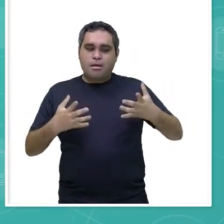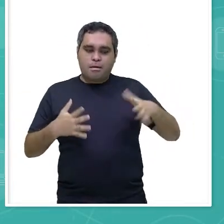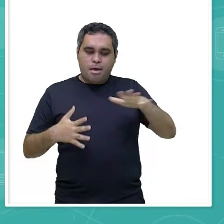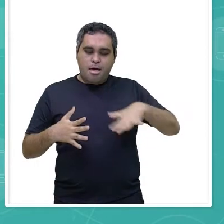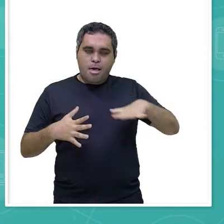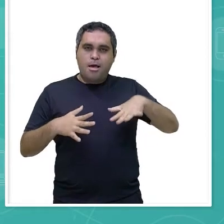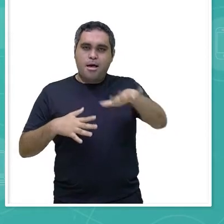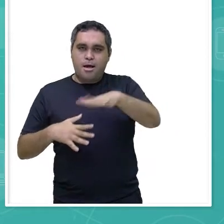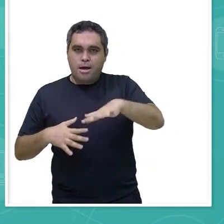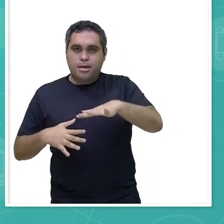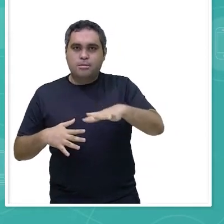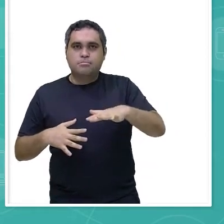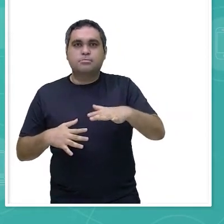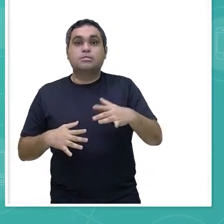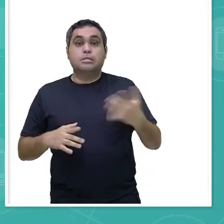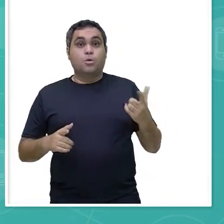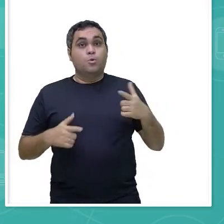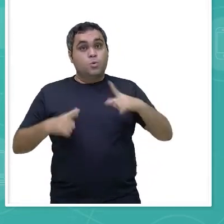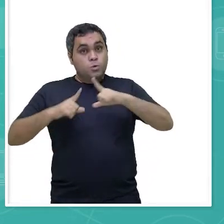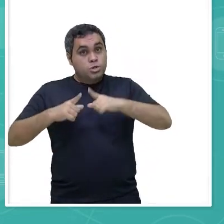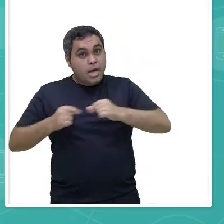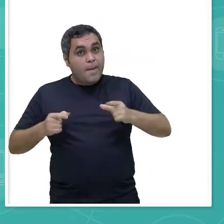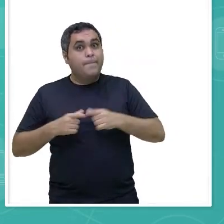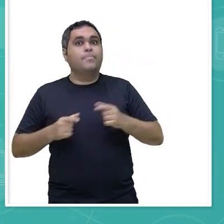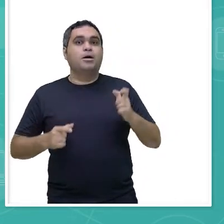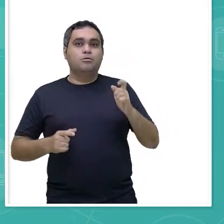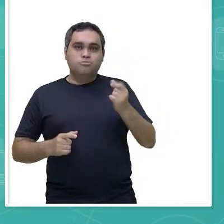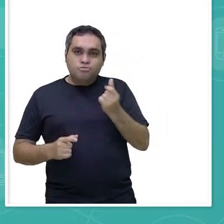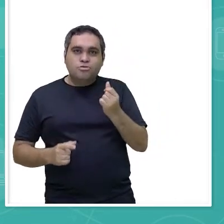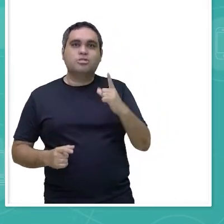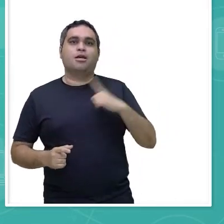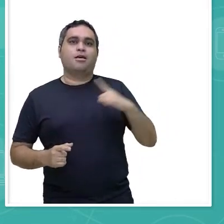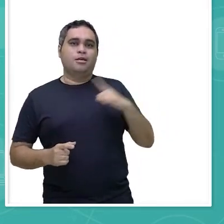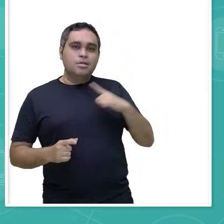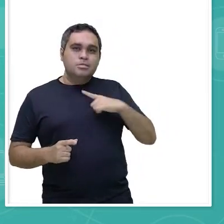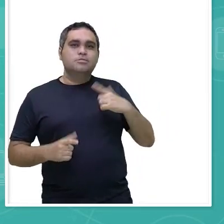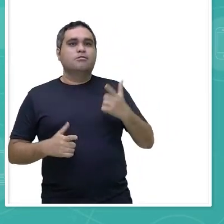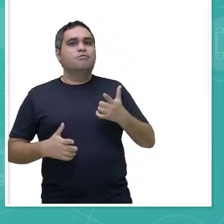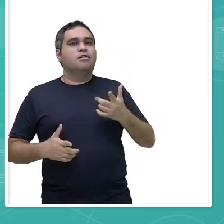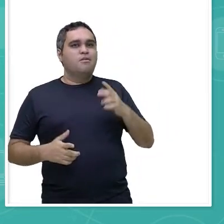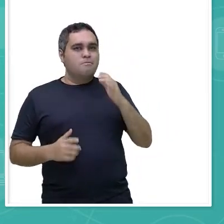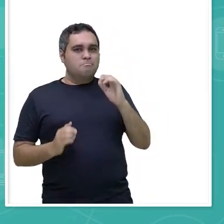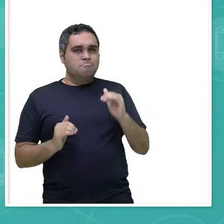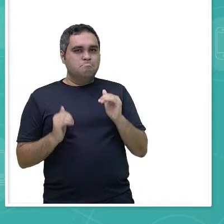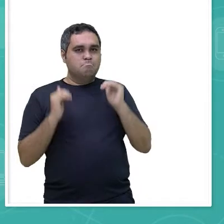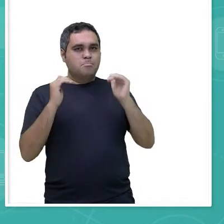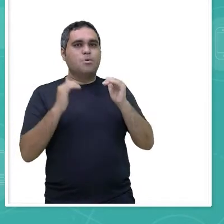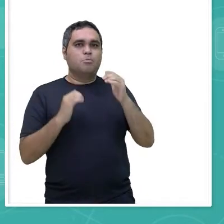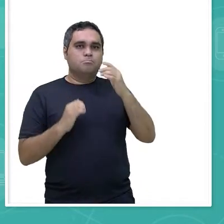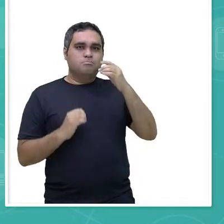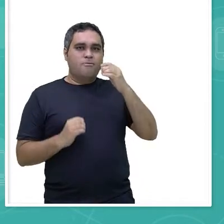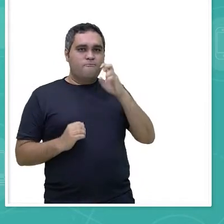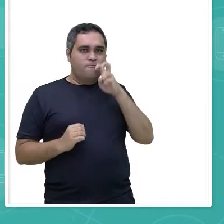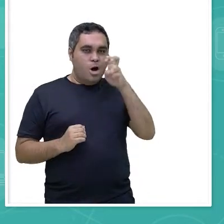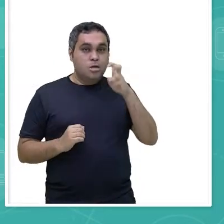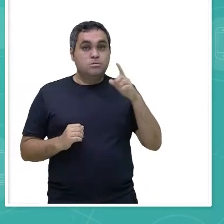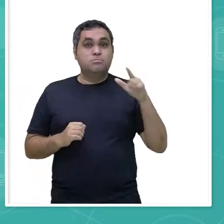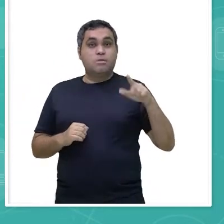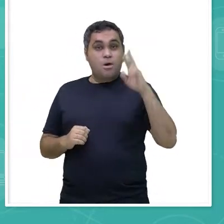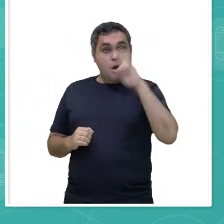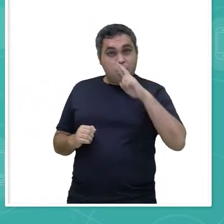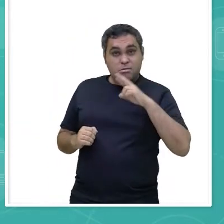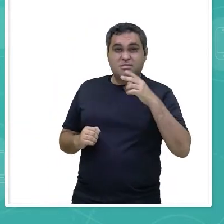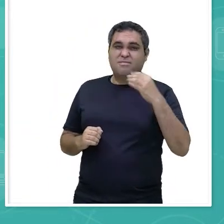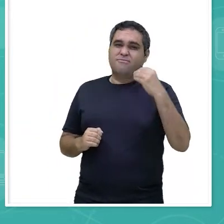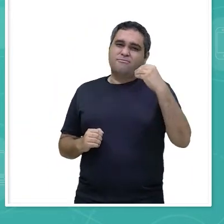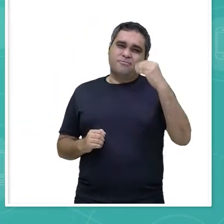roupas, e é a Rússia ali. Agrária, não tinha investimento em tecnologia, obviamente os japoneses ganharam, então houve a derrota russa.